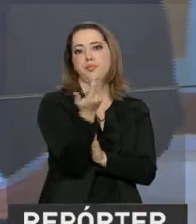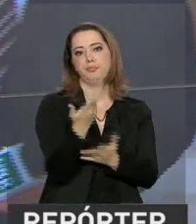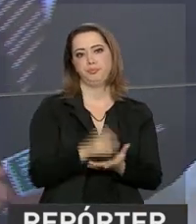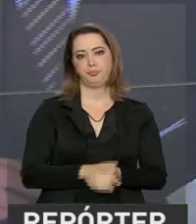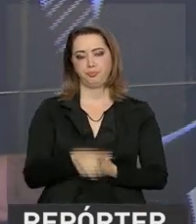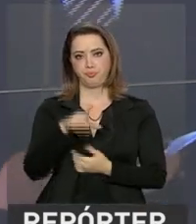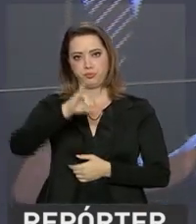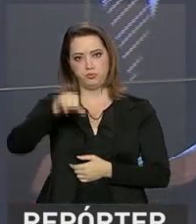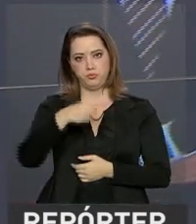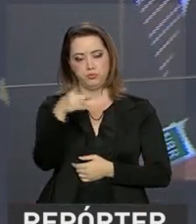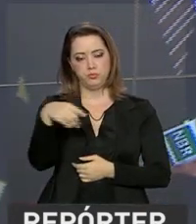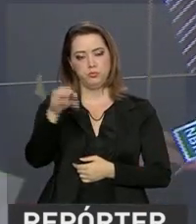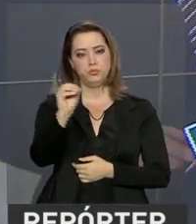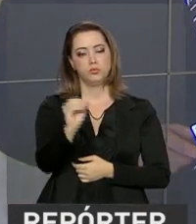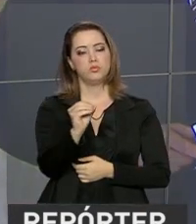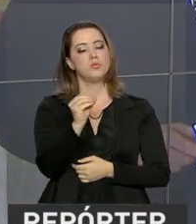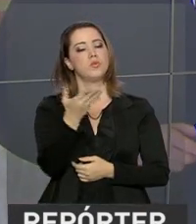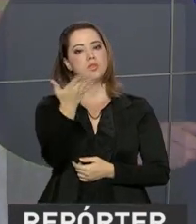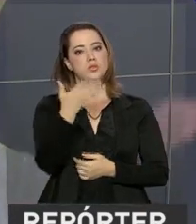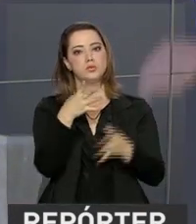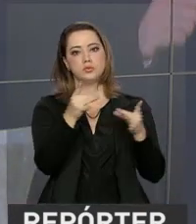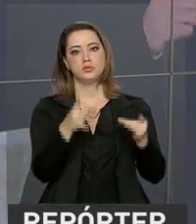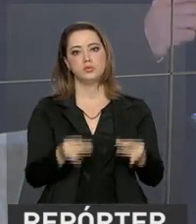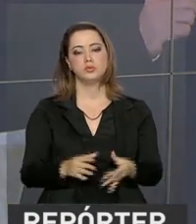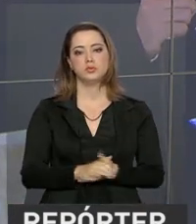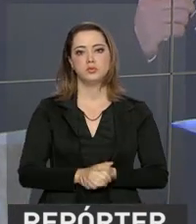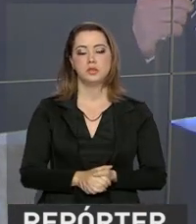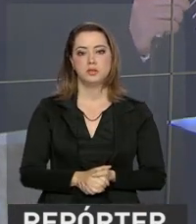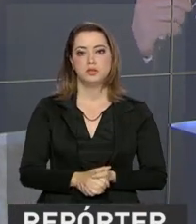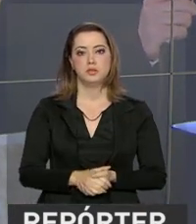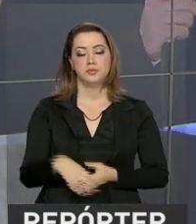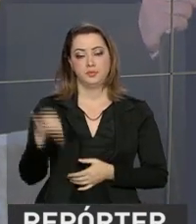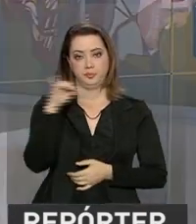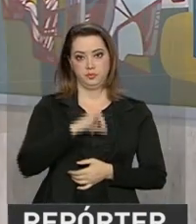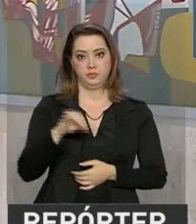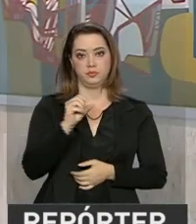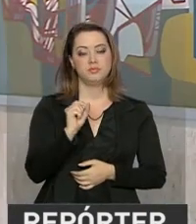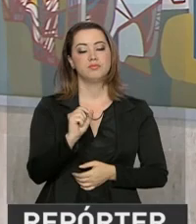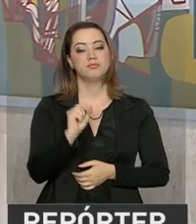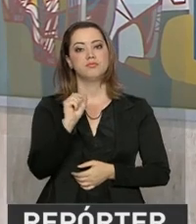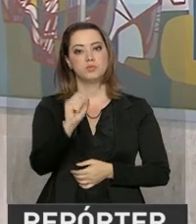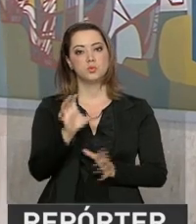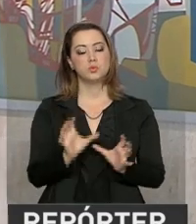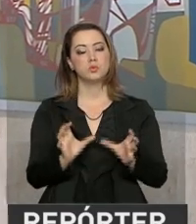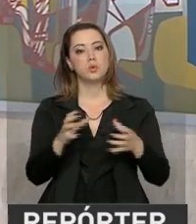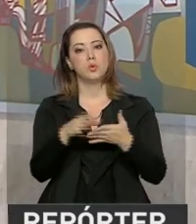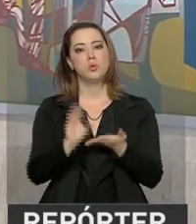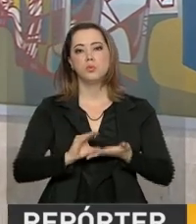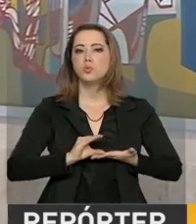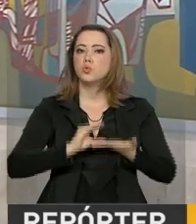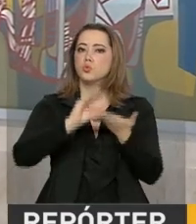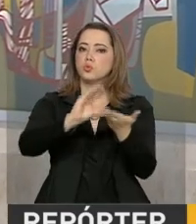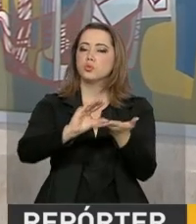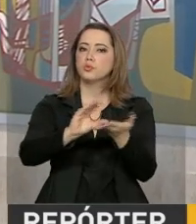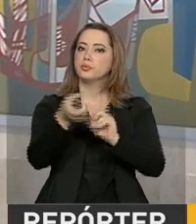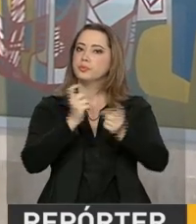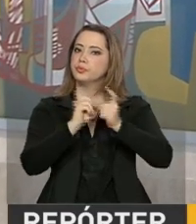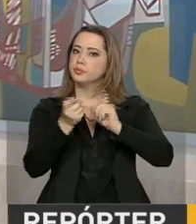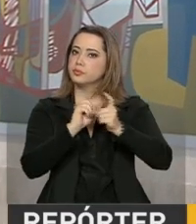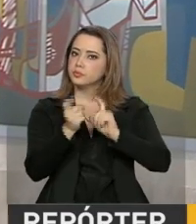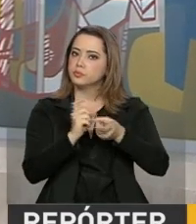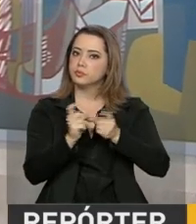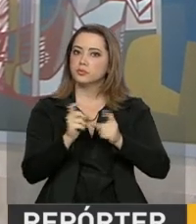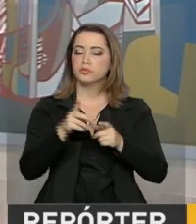pra gente lá do Palácio do Planalto Oi João Pedro Oi Daniele Olha o conselho de administração da Petrobras aprovou em reunião